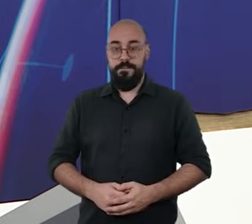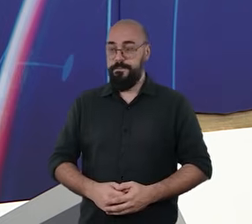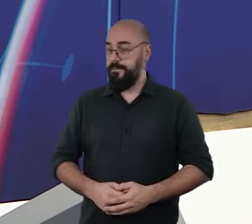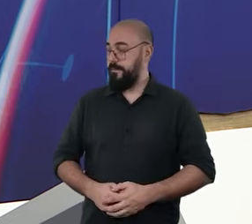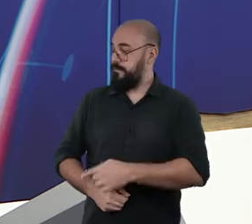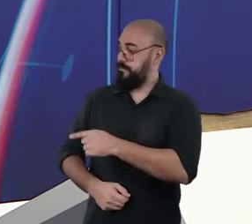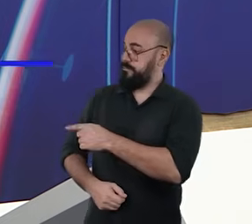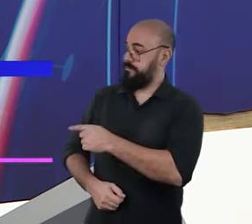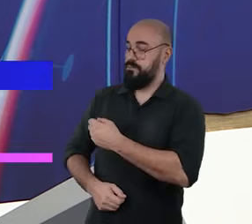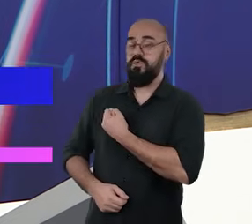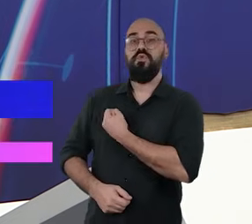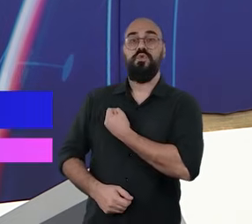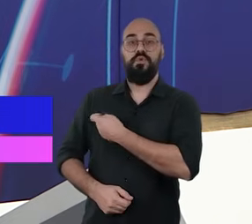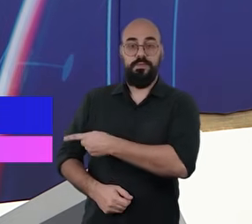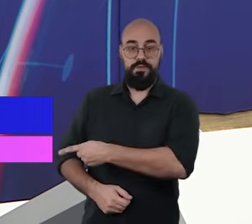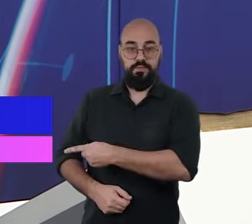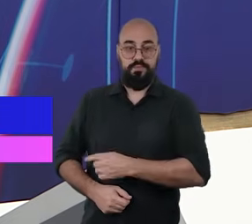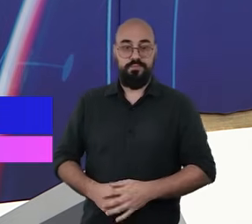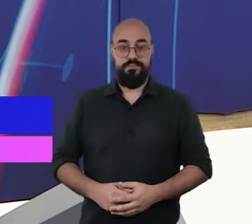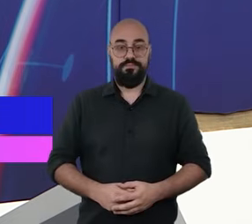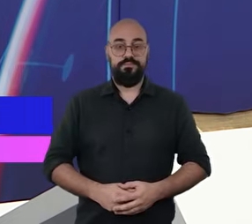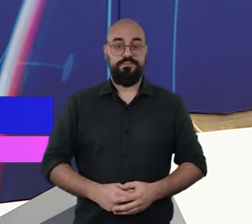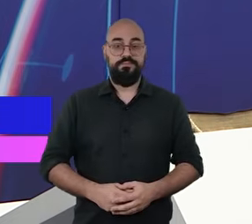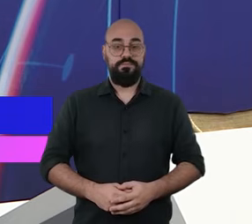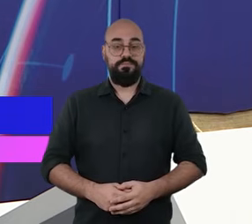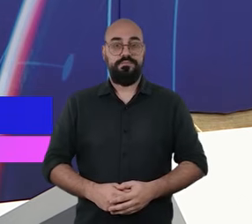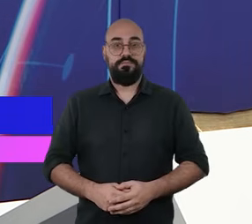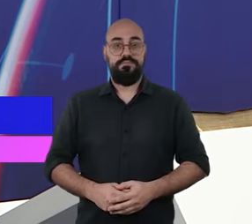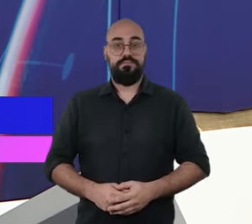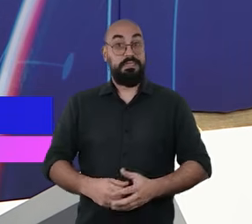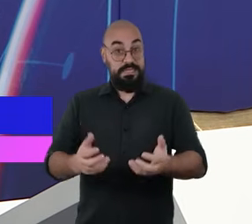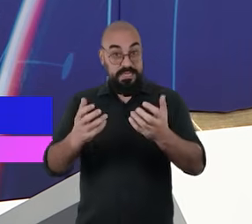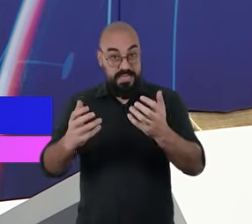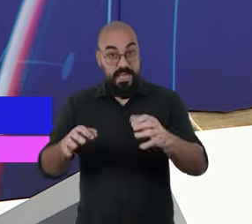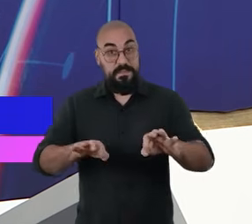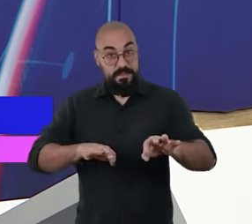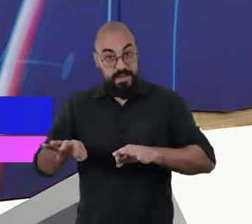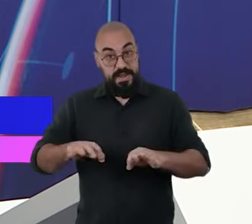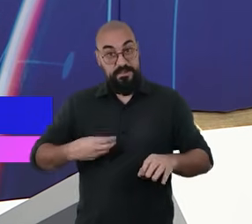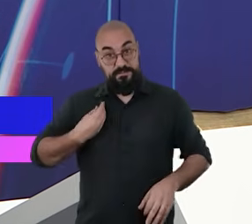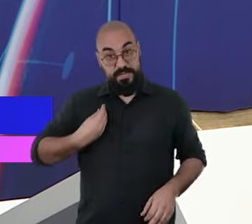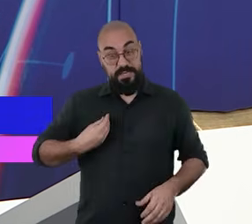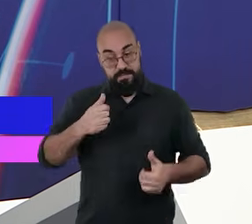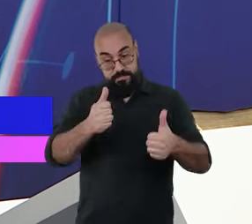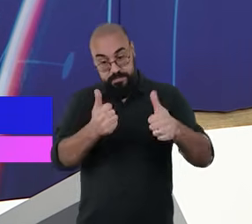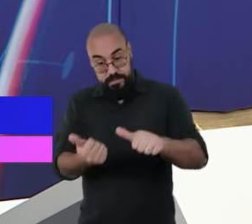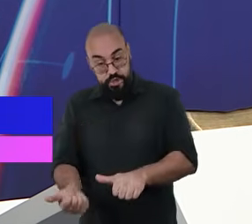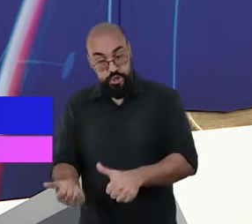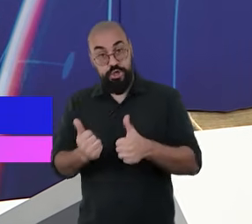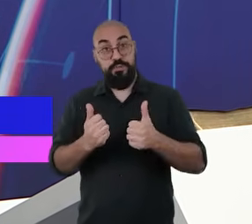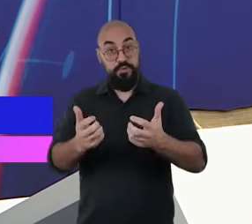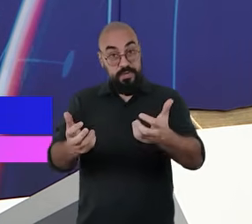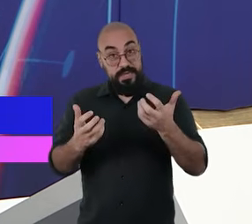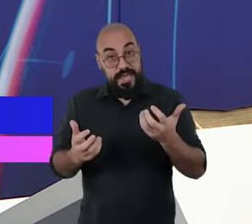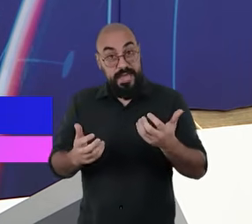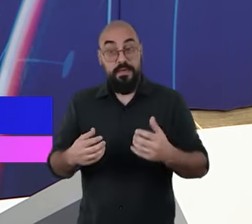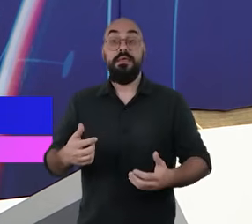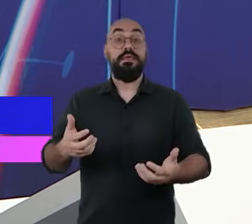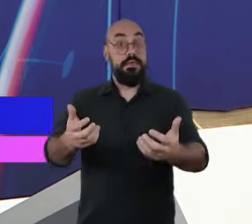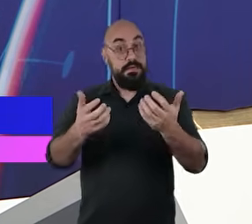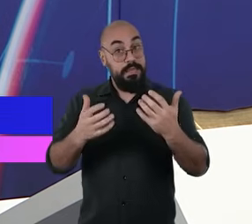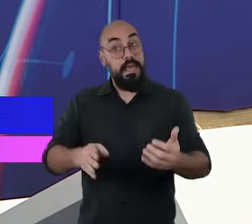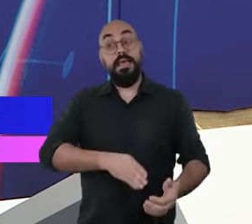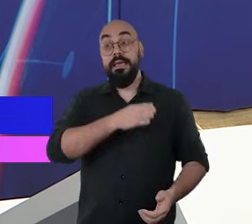98224 0616. Você quer preparar-se para o batismo? Manda mensagem para nós. Você quer ir a uma